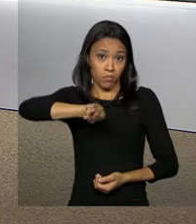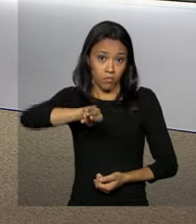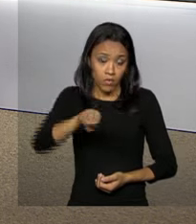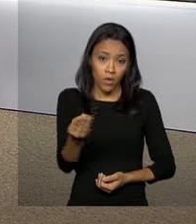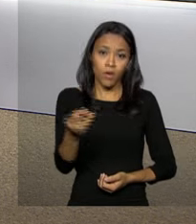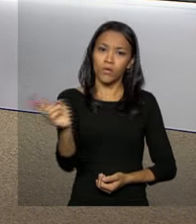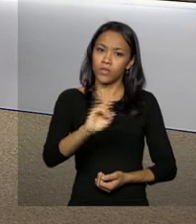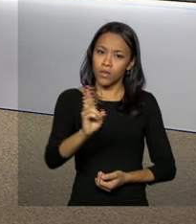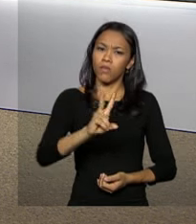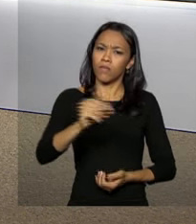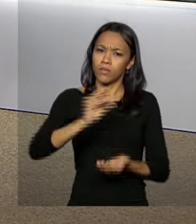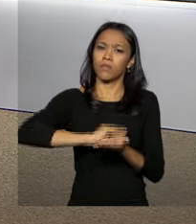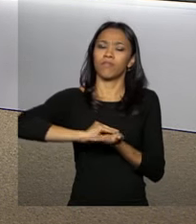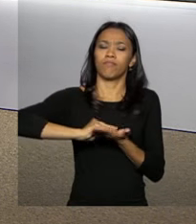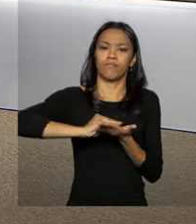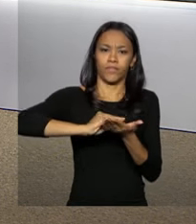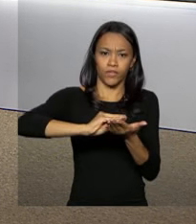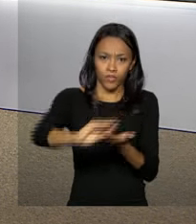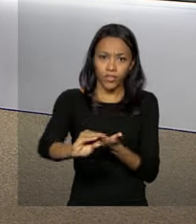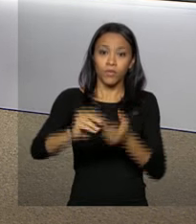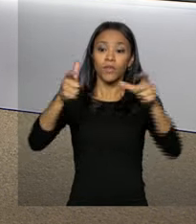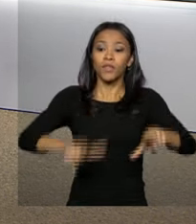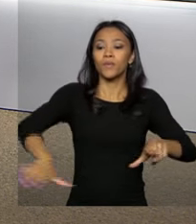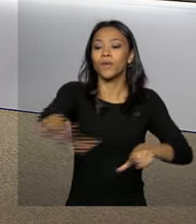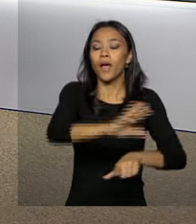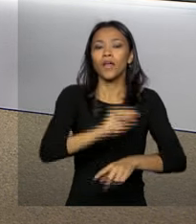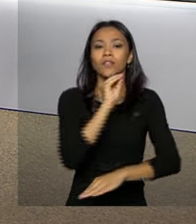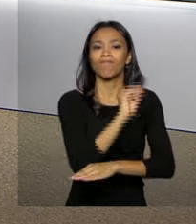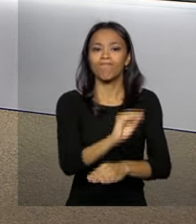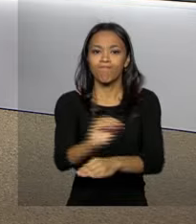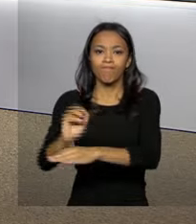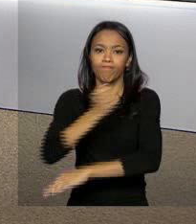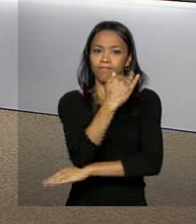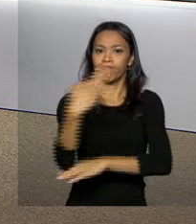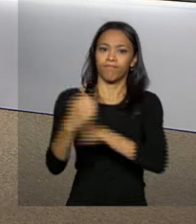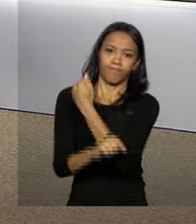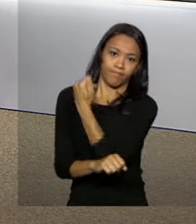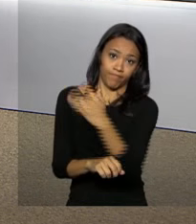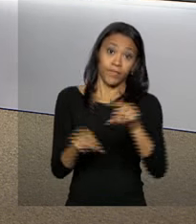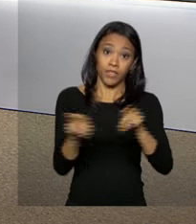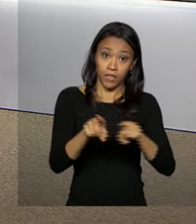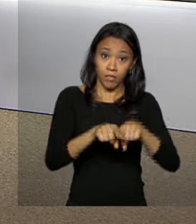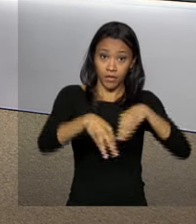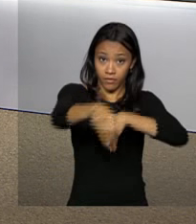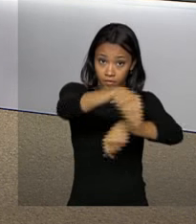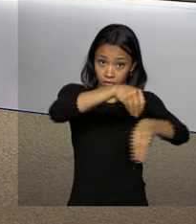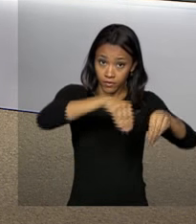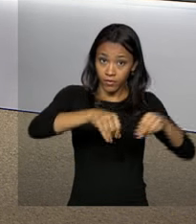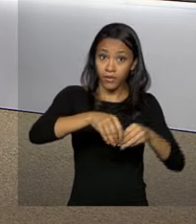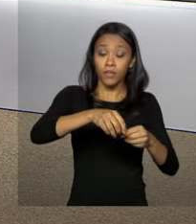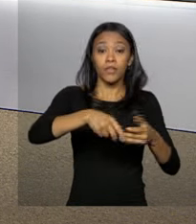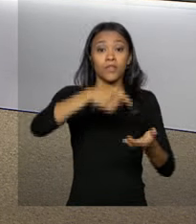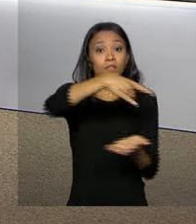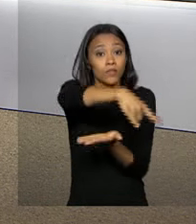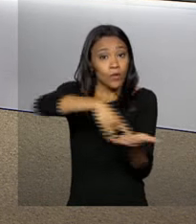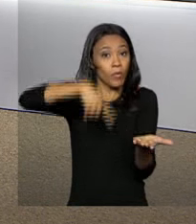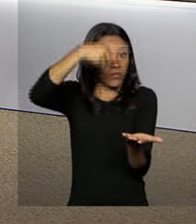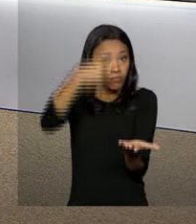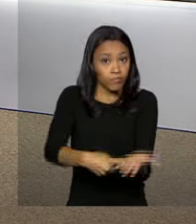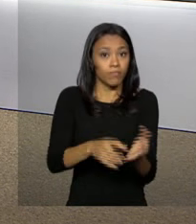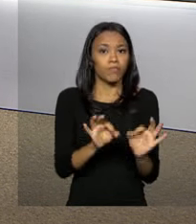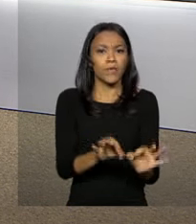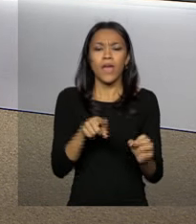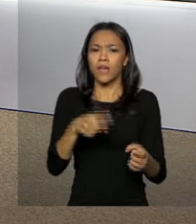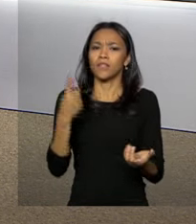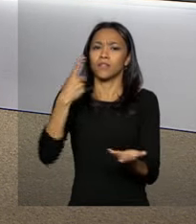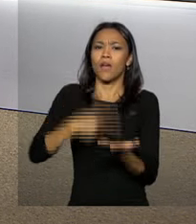ser investidos em unidades de conservação ambiental e na regularização de imóveis rurais. Os recursos fazem parte de acordos